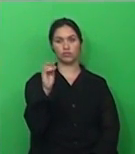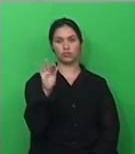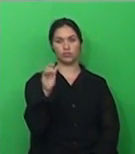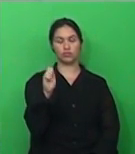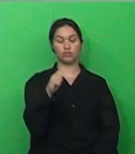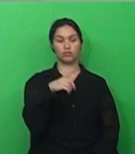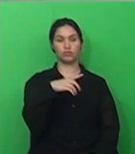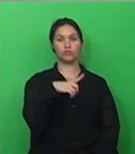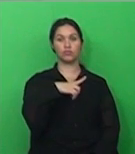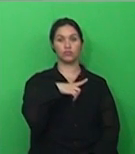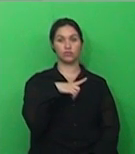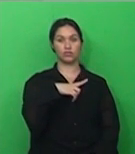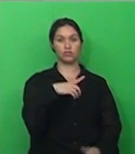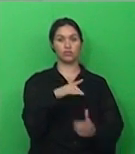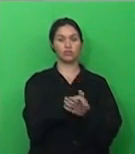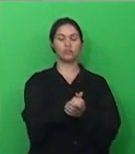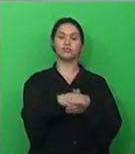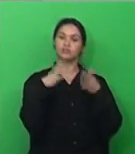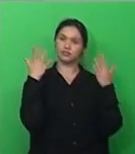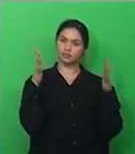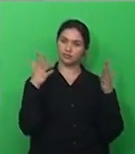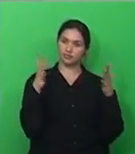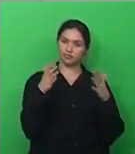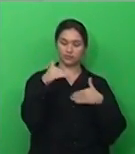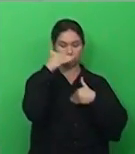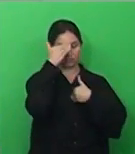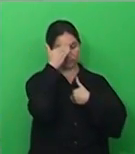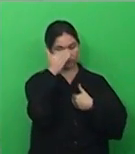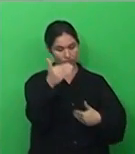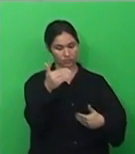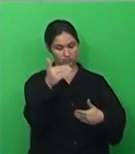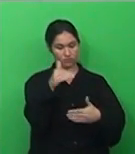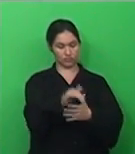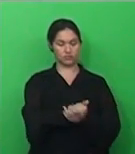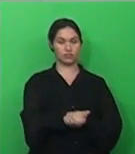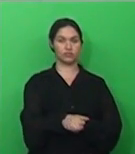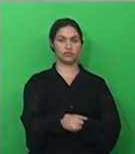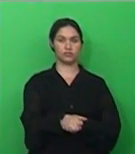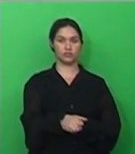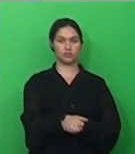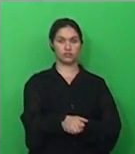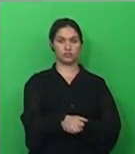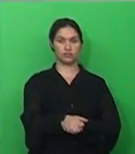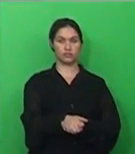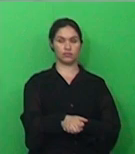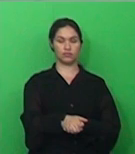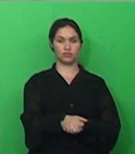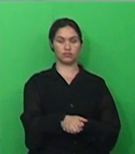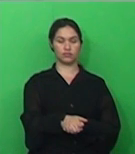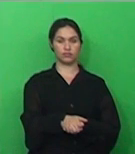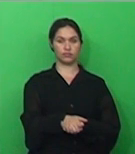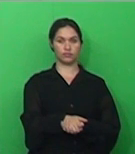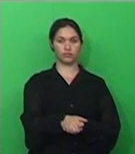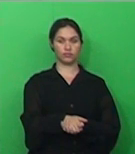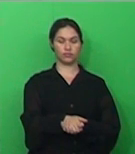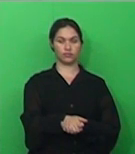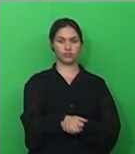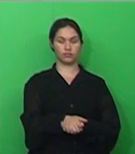É pena que temos que fazer isso. Porque isso era para ocorrer naturalmente. Não era para a gente vir aqui ficar pedindo, requerendo,